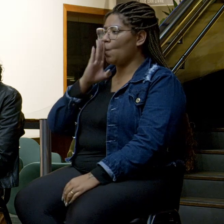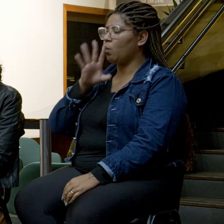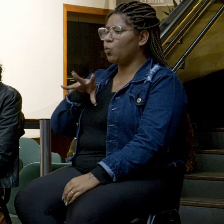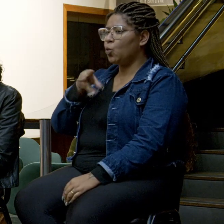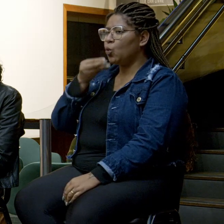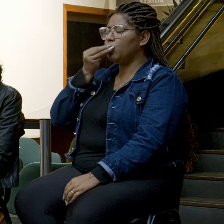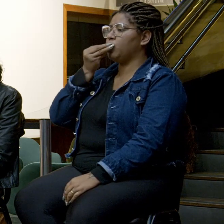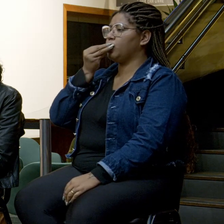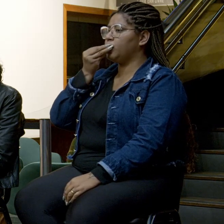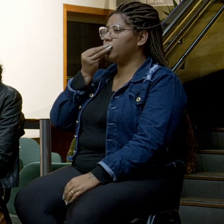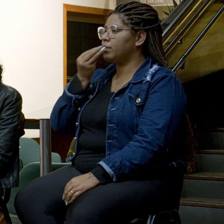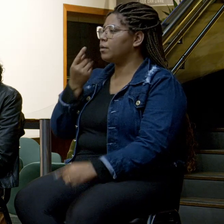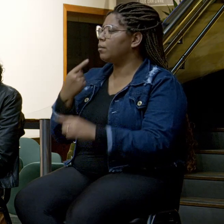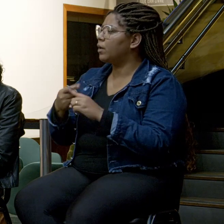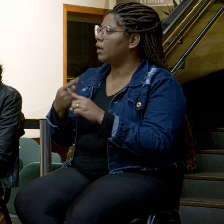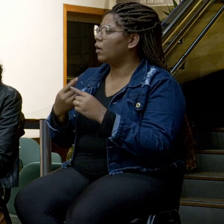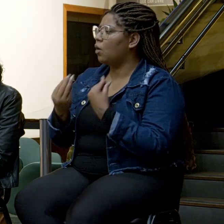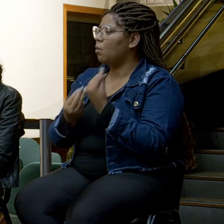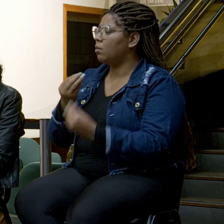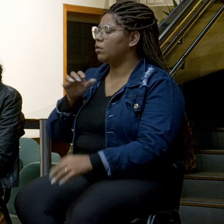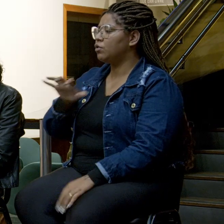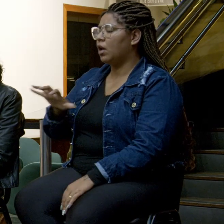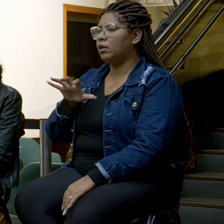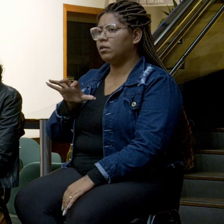fome, né? Pela fome, pela